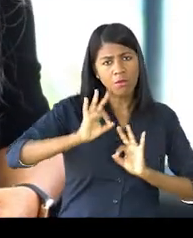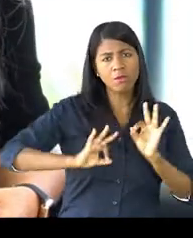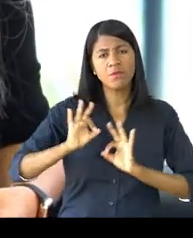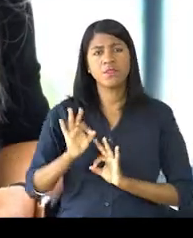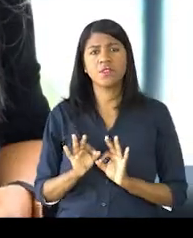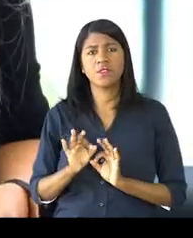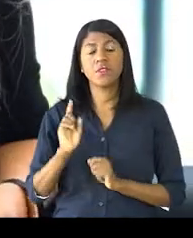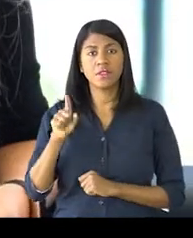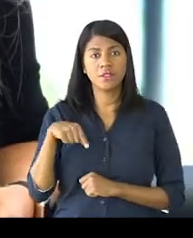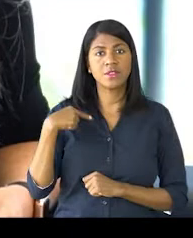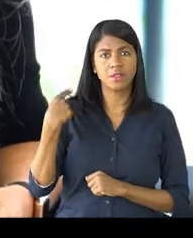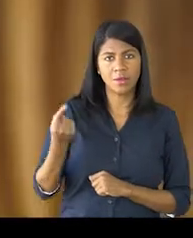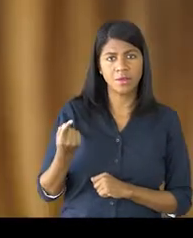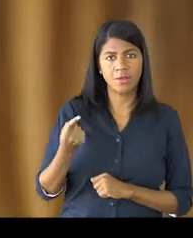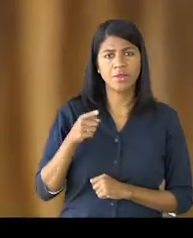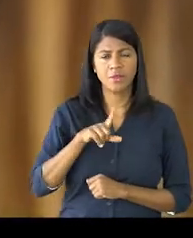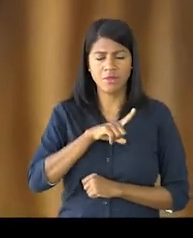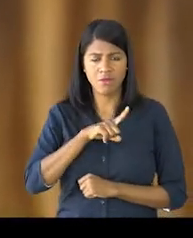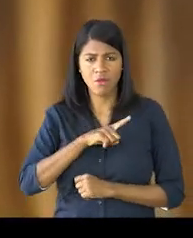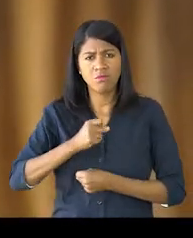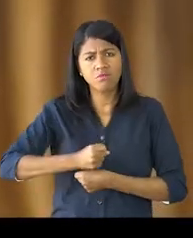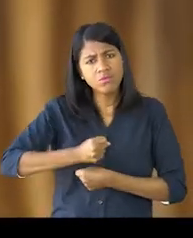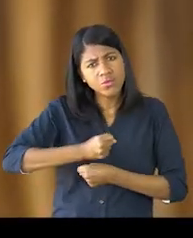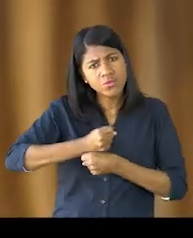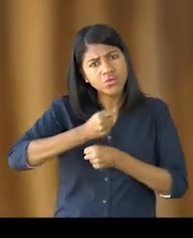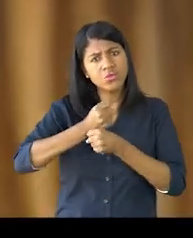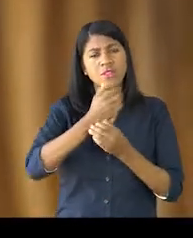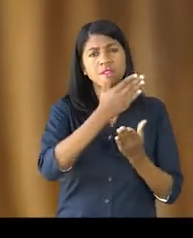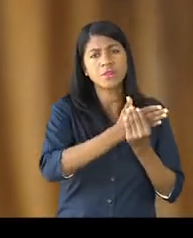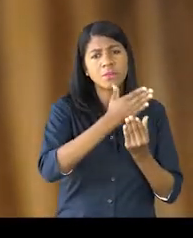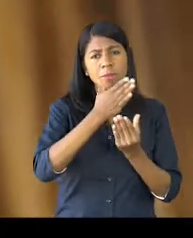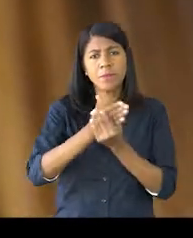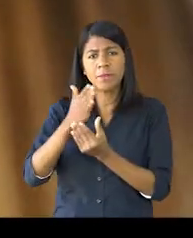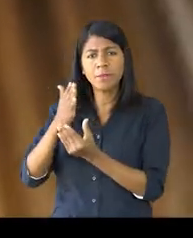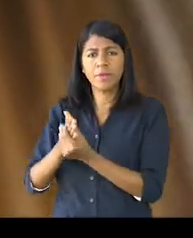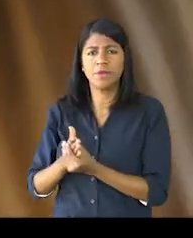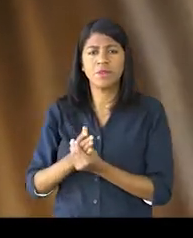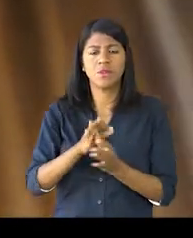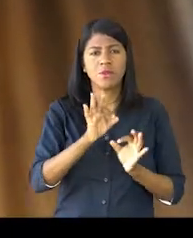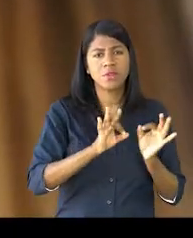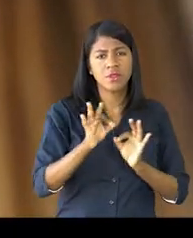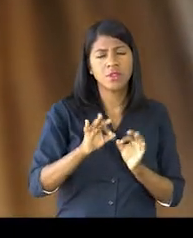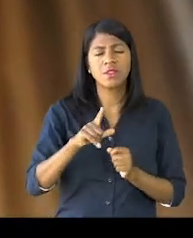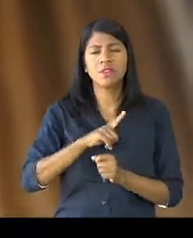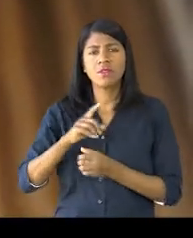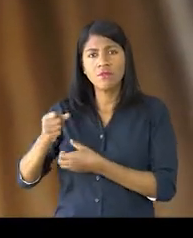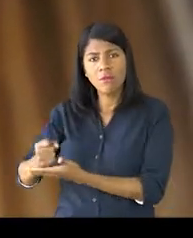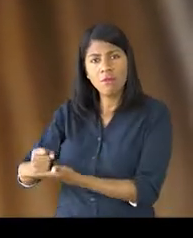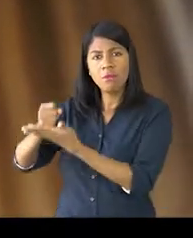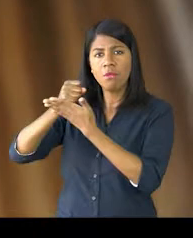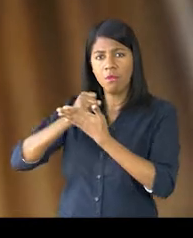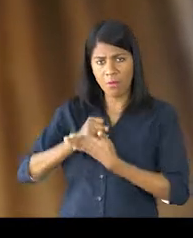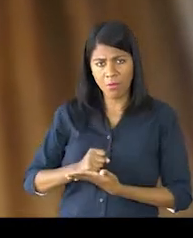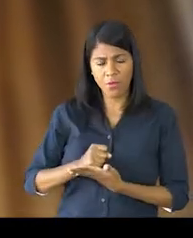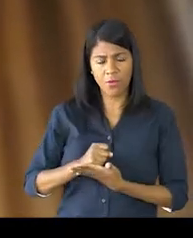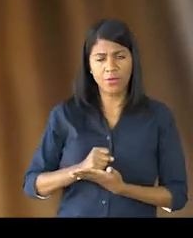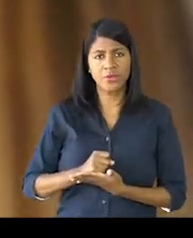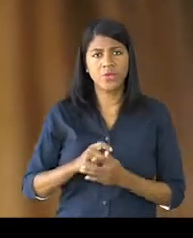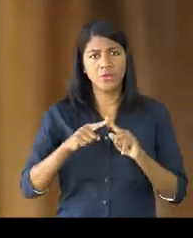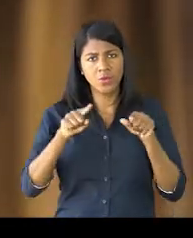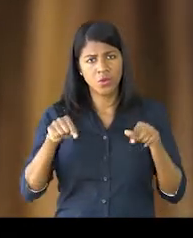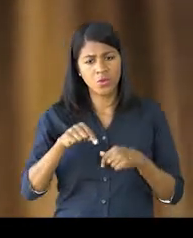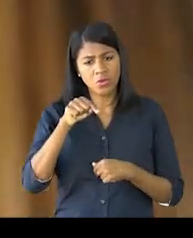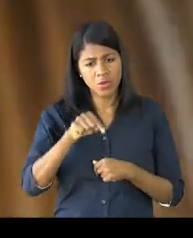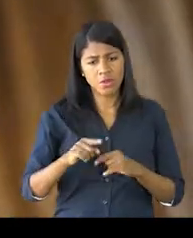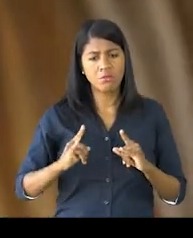organizar as ações. Sim. Depois você teve que construir, na verdade, as bases e teve o apoio em relação à sua